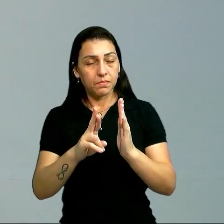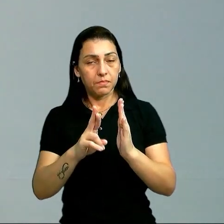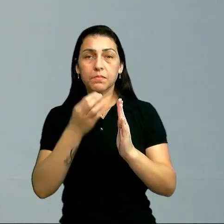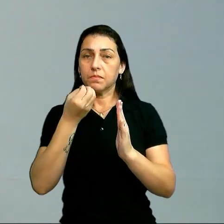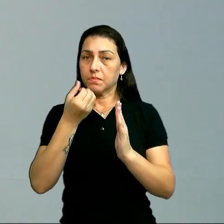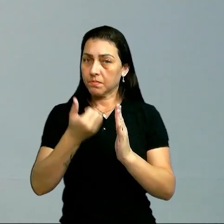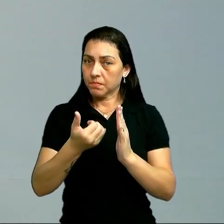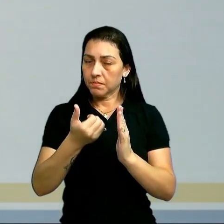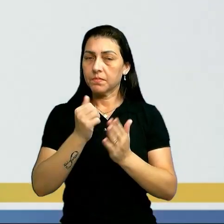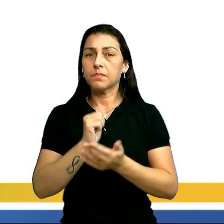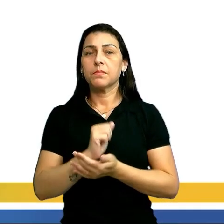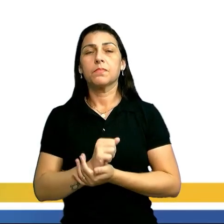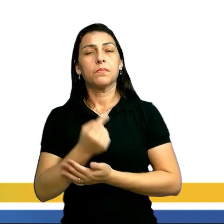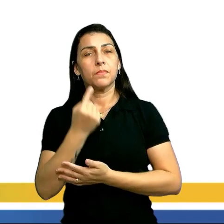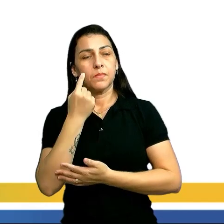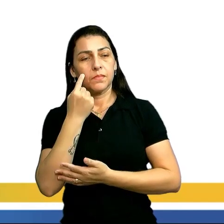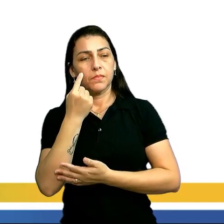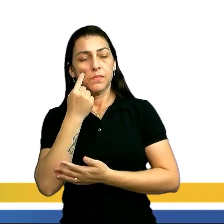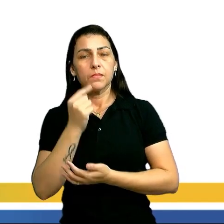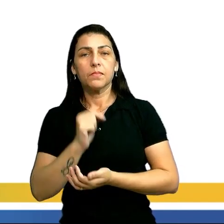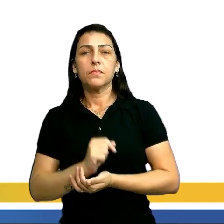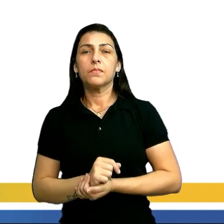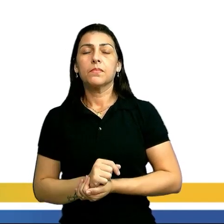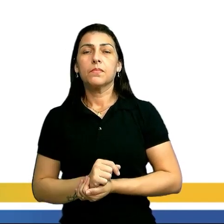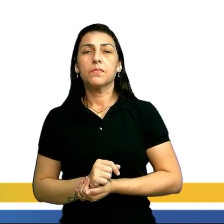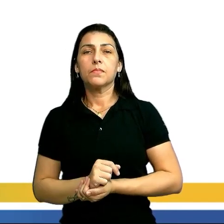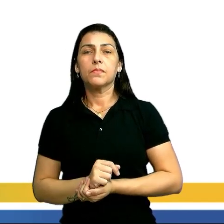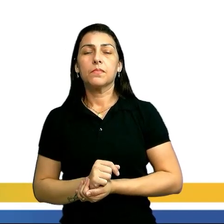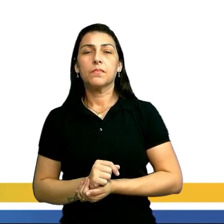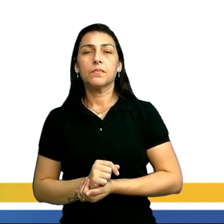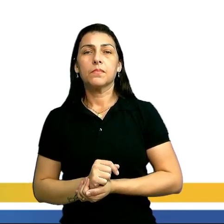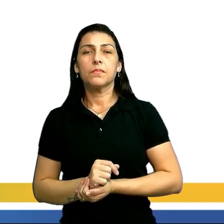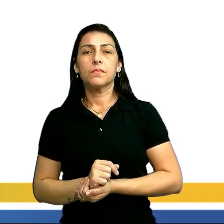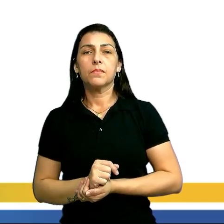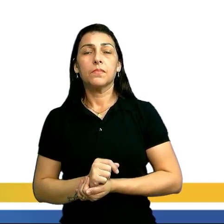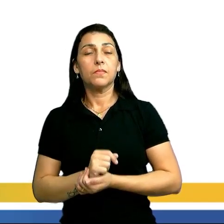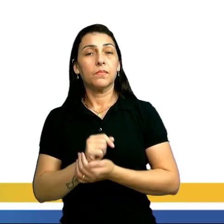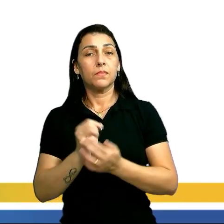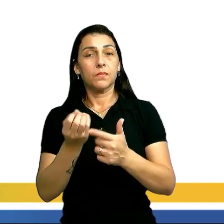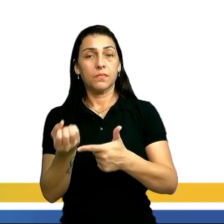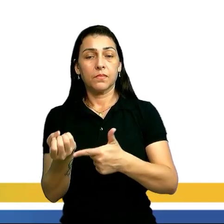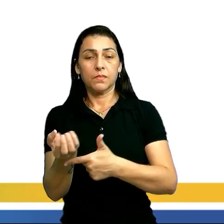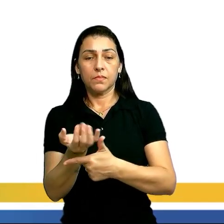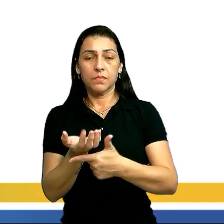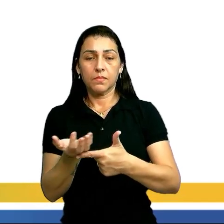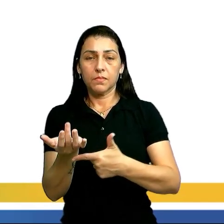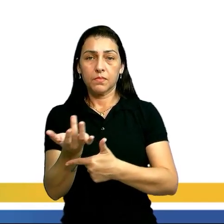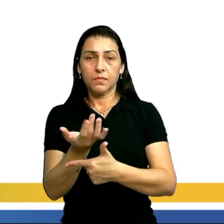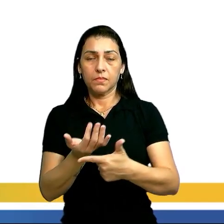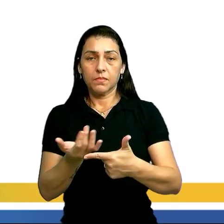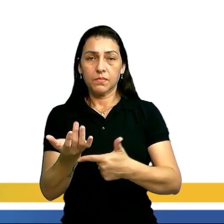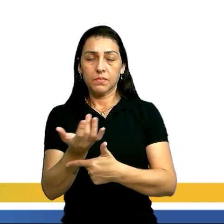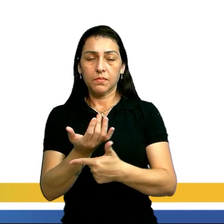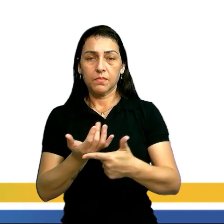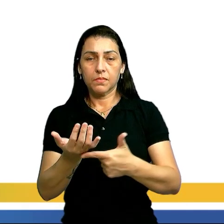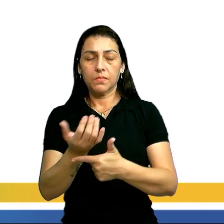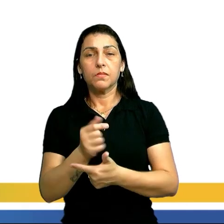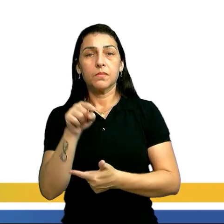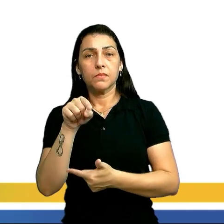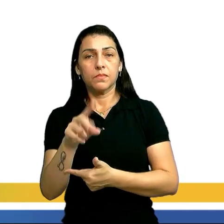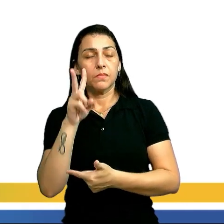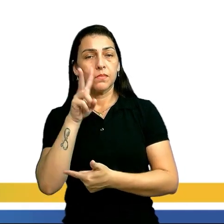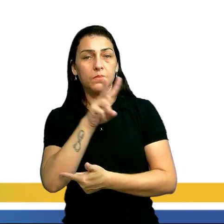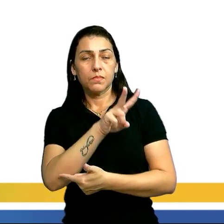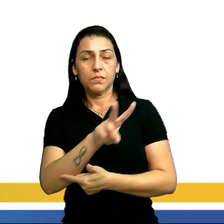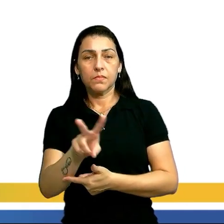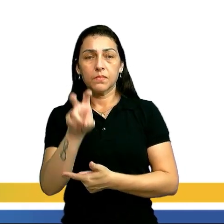tudo bem? Então, olha só, quando a gente está trabalhando com álgebra, nesse caso aí, você está vendo